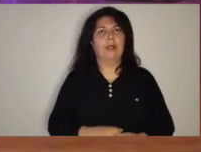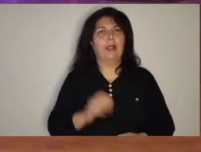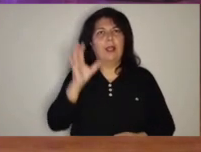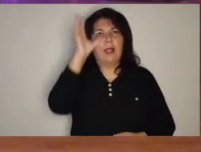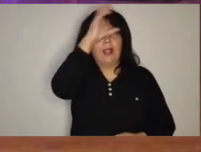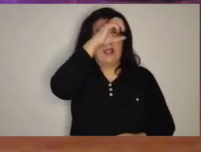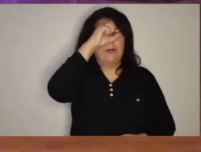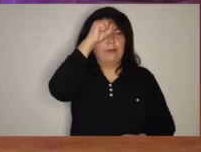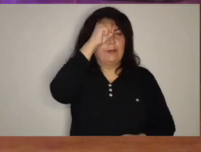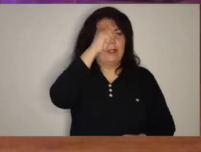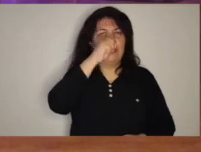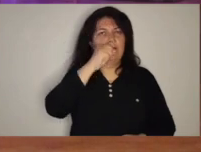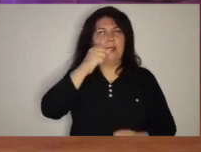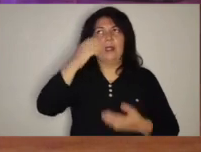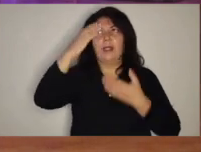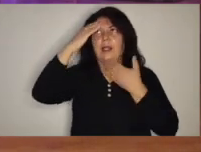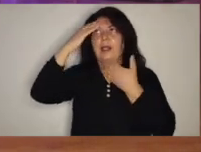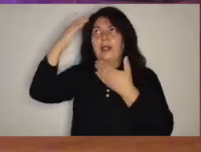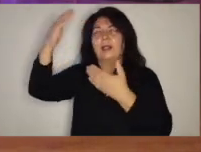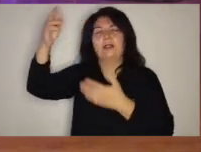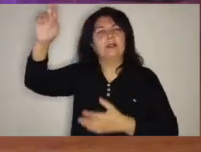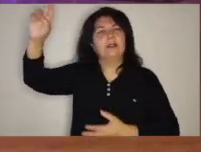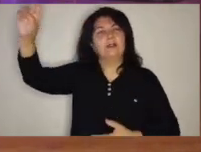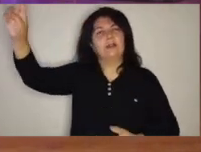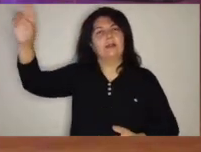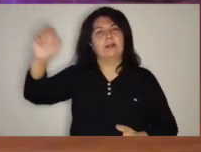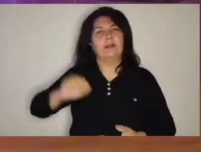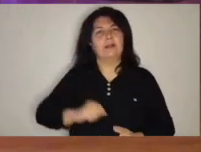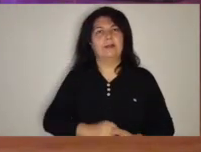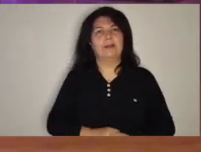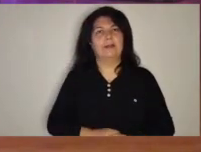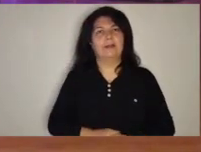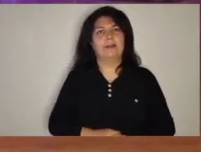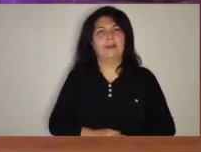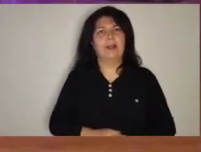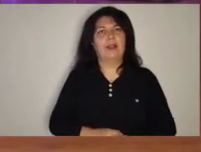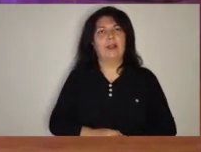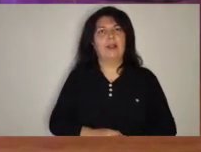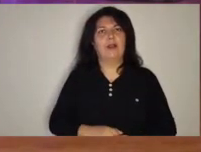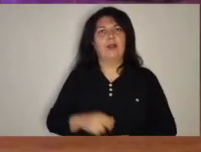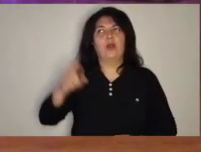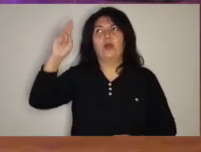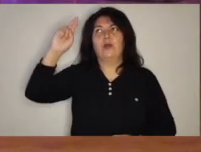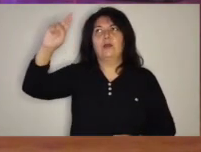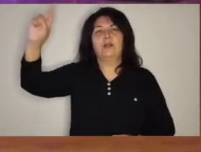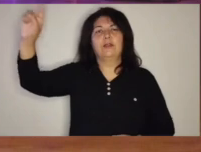intensamente sua família. E aprenda com Obed-edom a ter um coração grato.